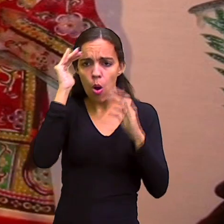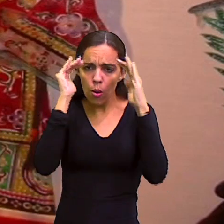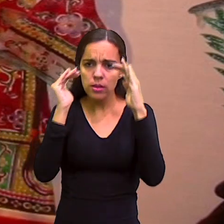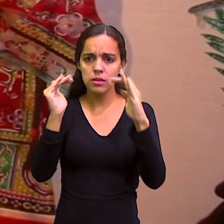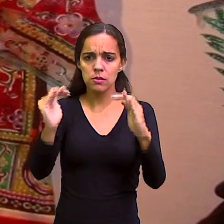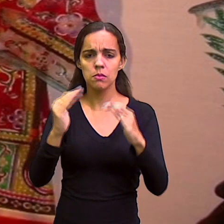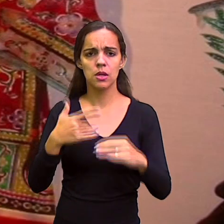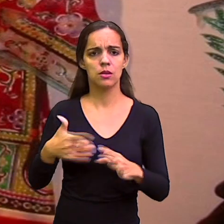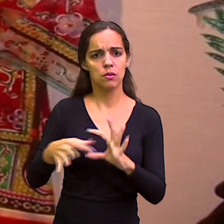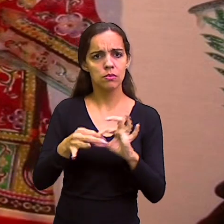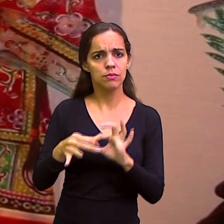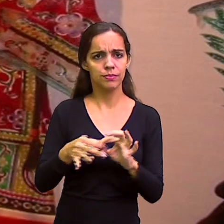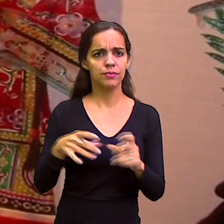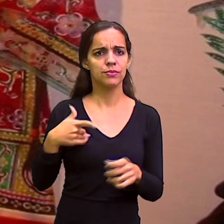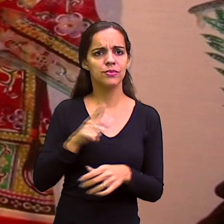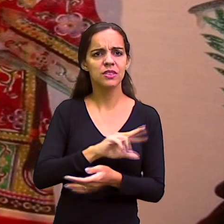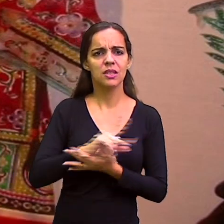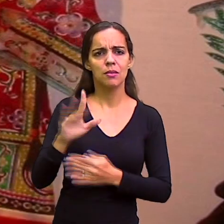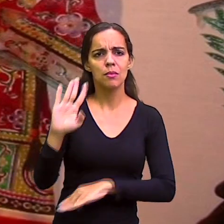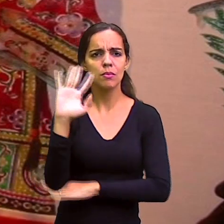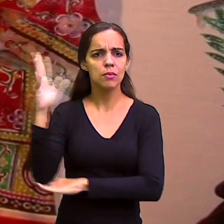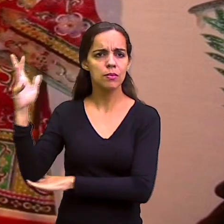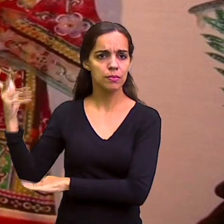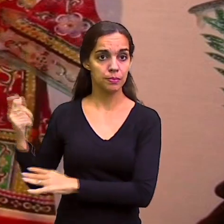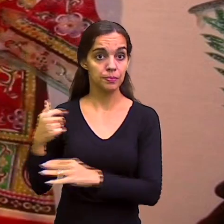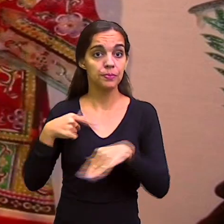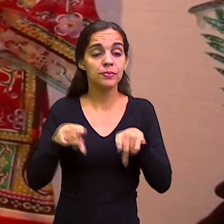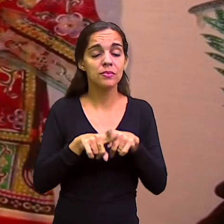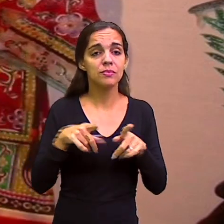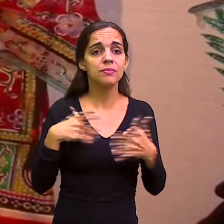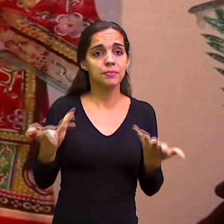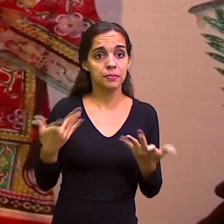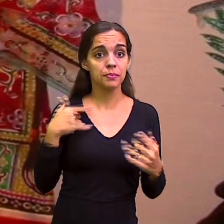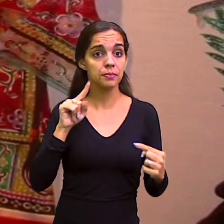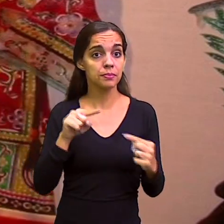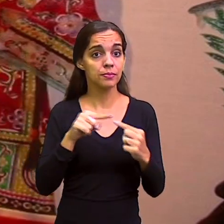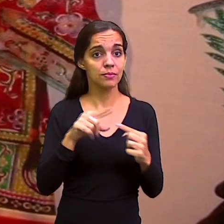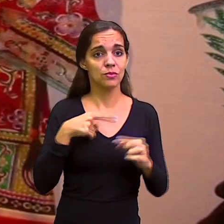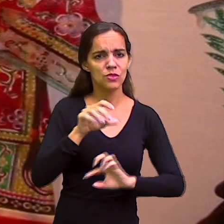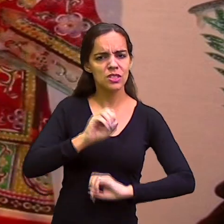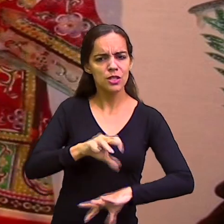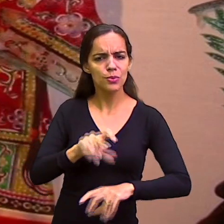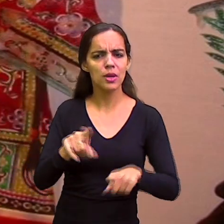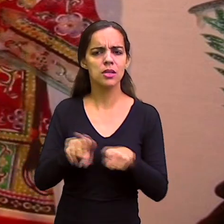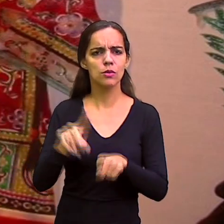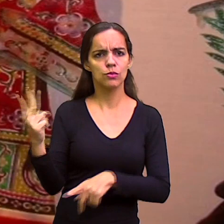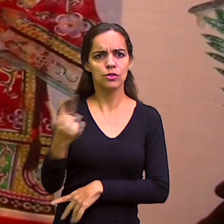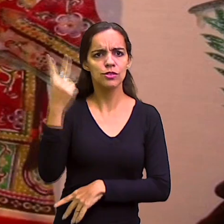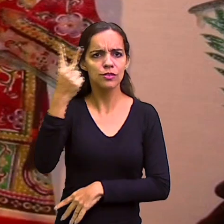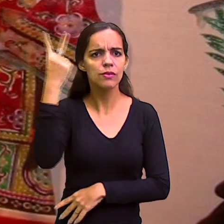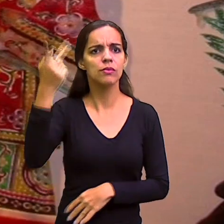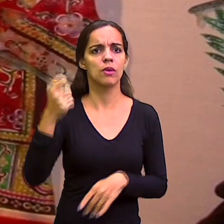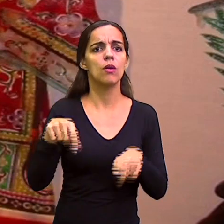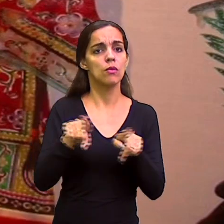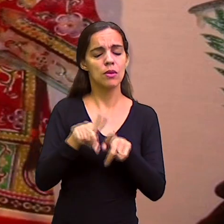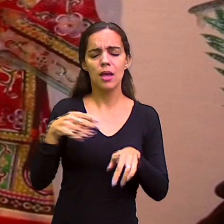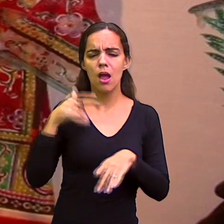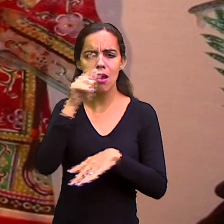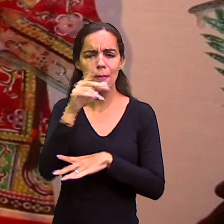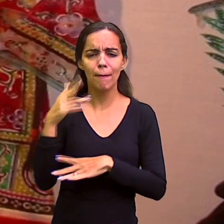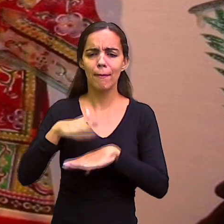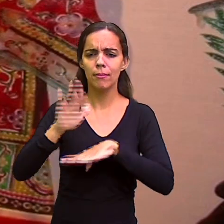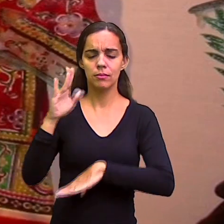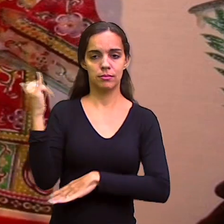à autoridade, à natureza. Afinal de contas, a educação de valores é a parte essencial